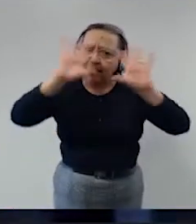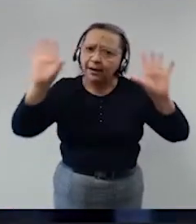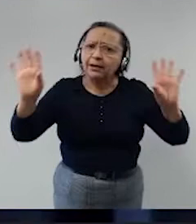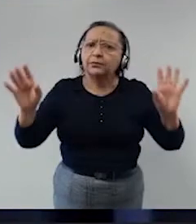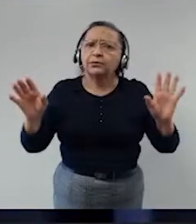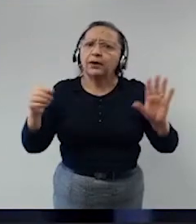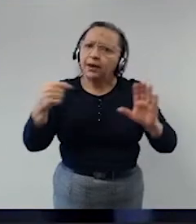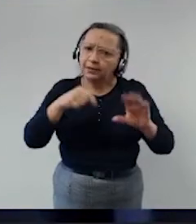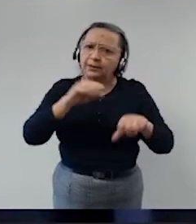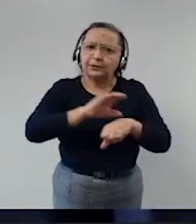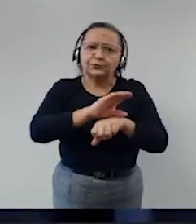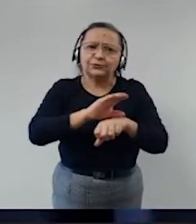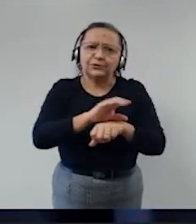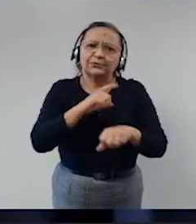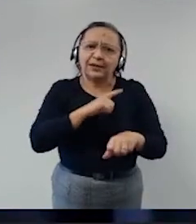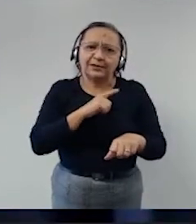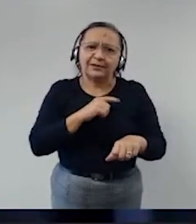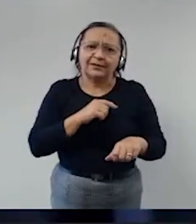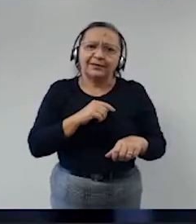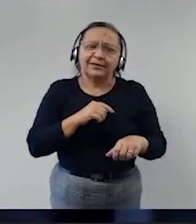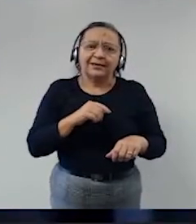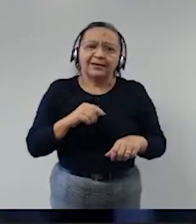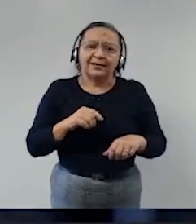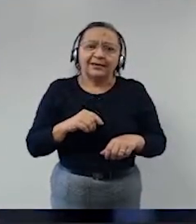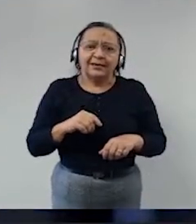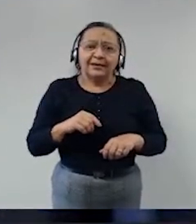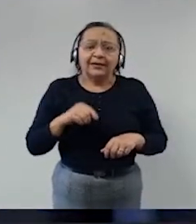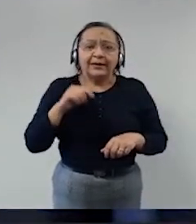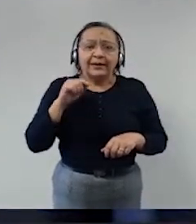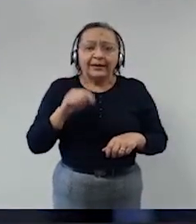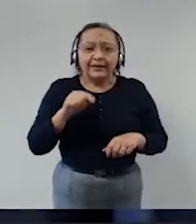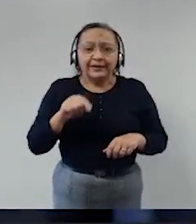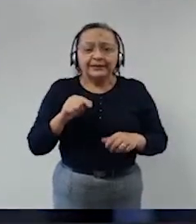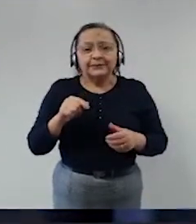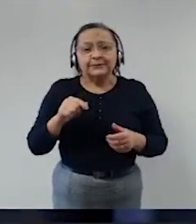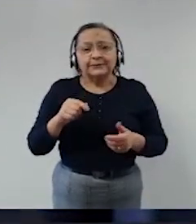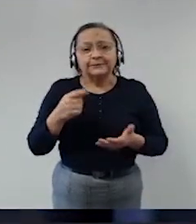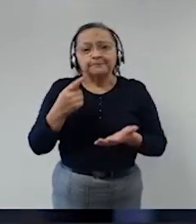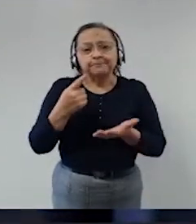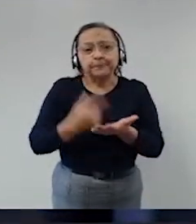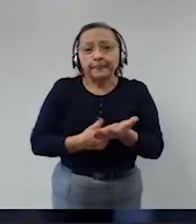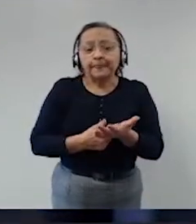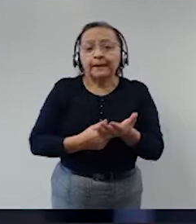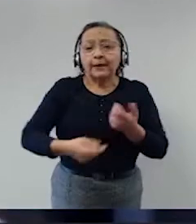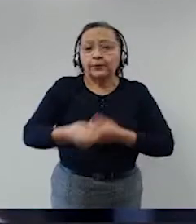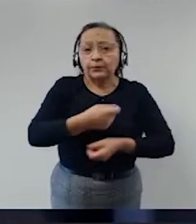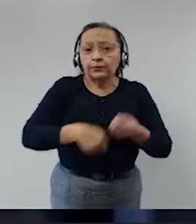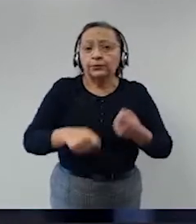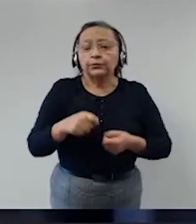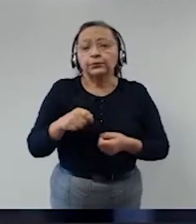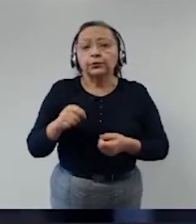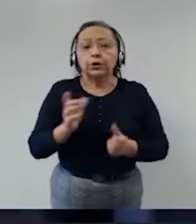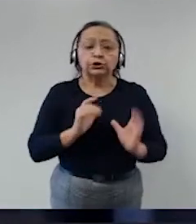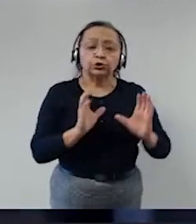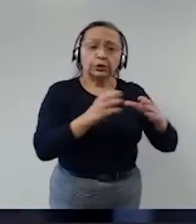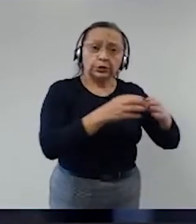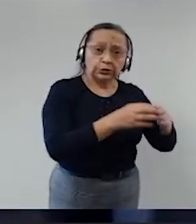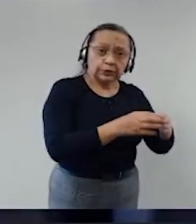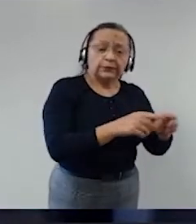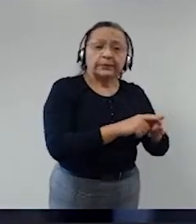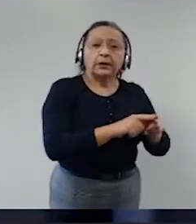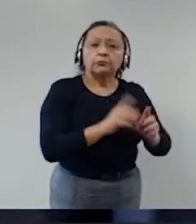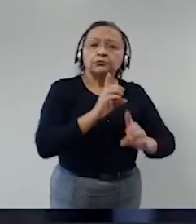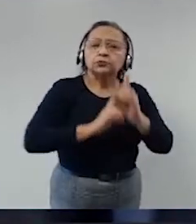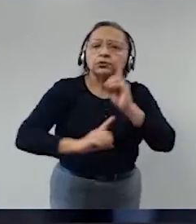própria Constituição. Este alijamento, né, do ente coletivo obreiro, da construção do